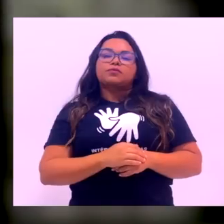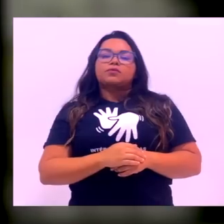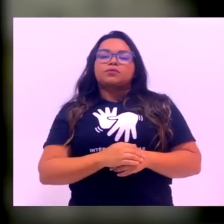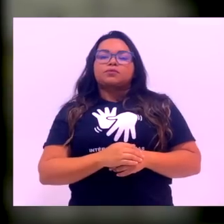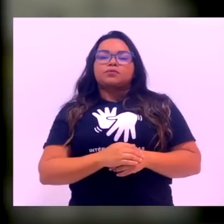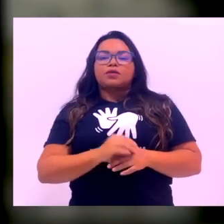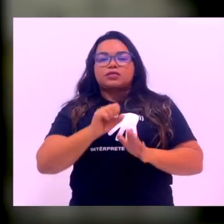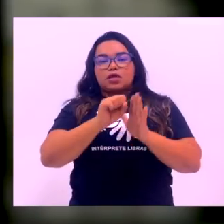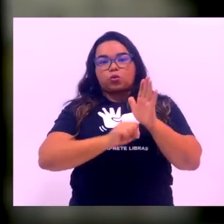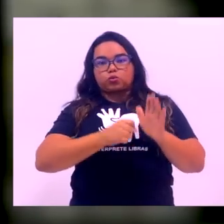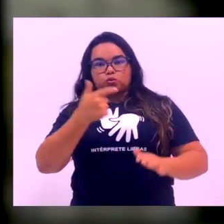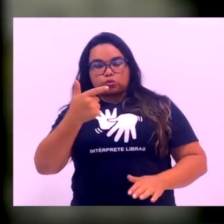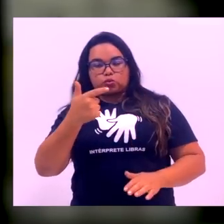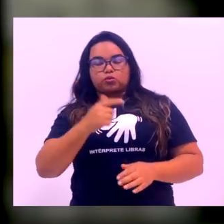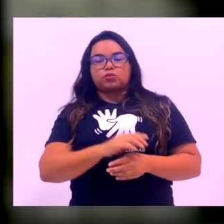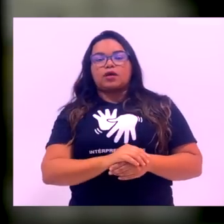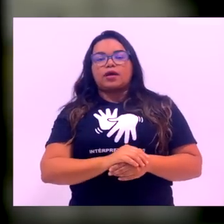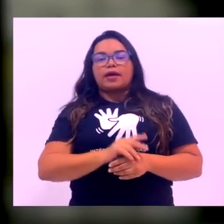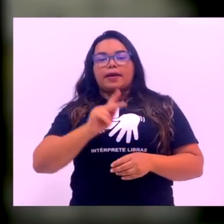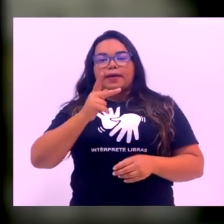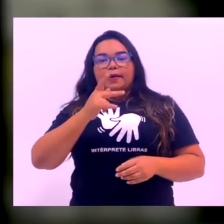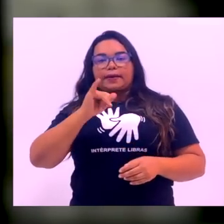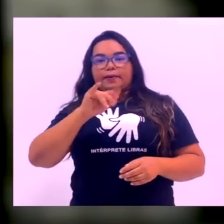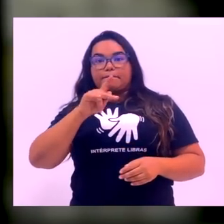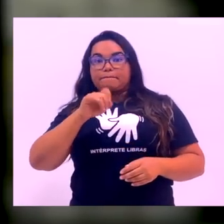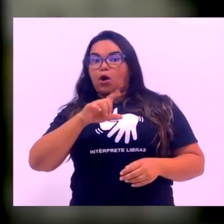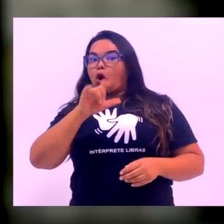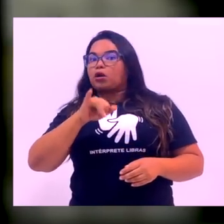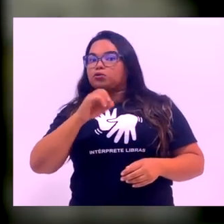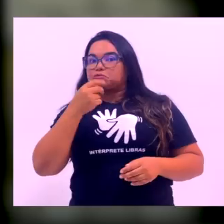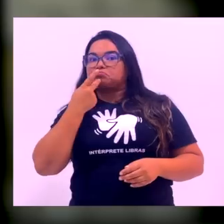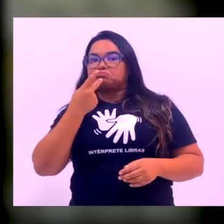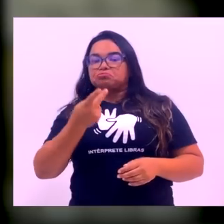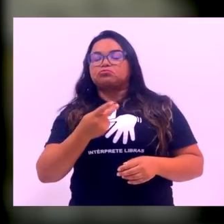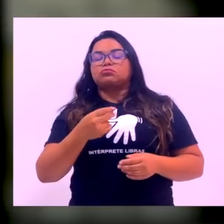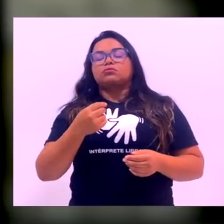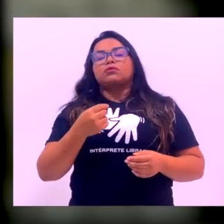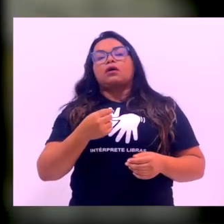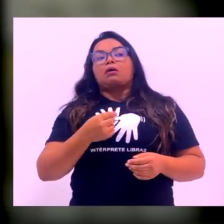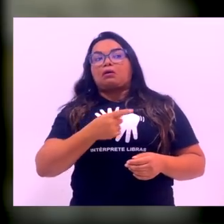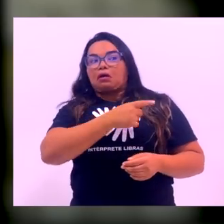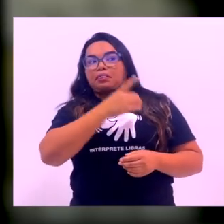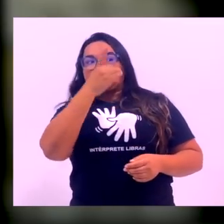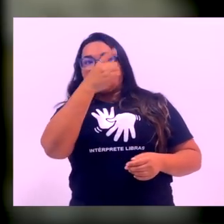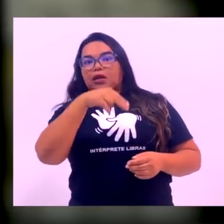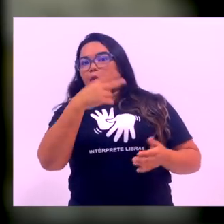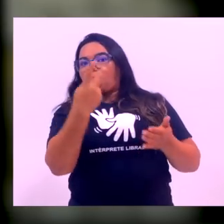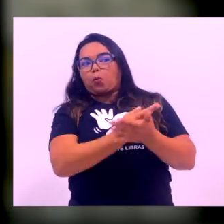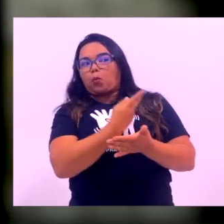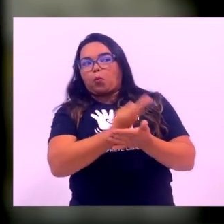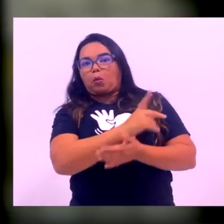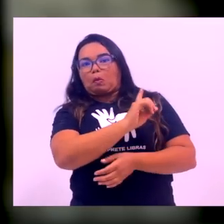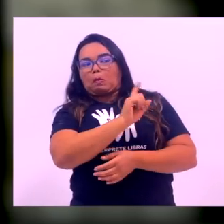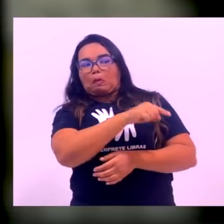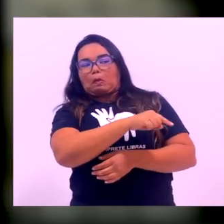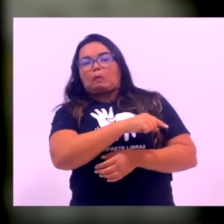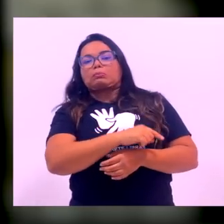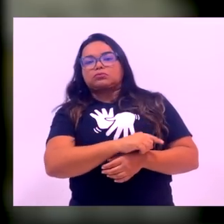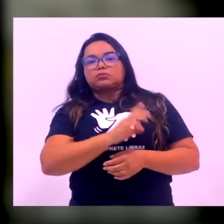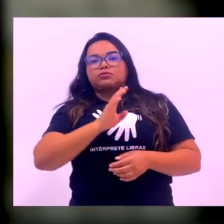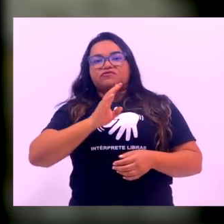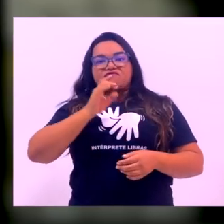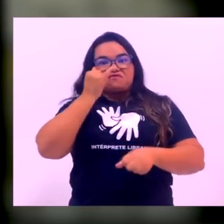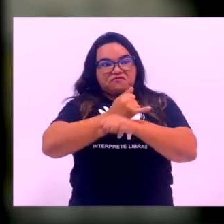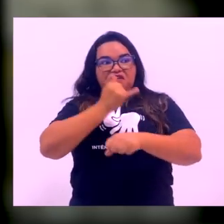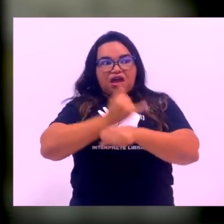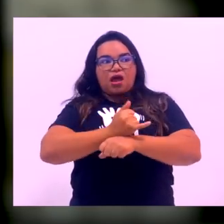século, Hipólito escreveu acerca de Roma: alegra-te, bem-aventurado Daniel, tu não cometeste um erro sequer,